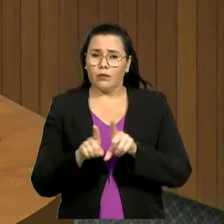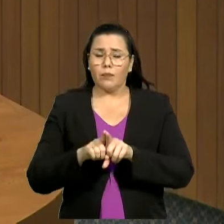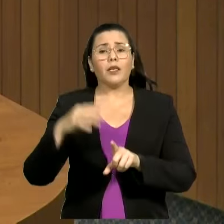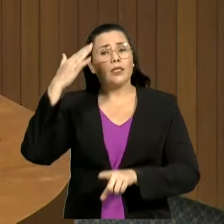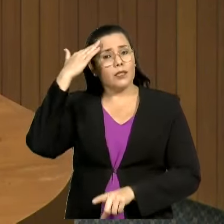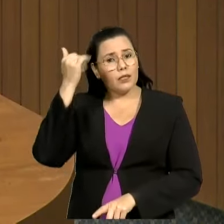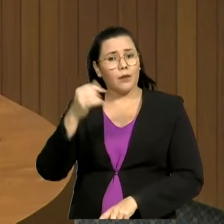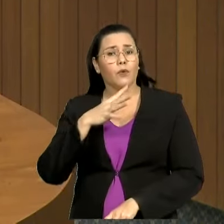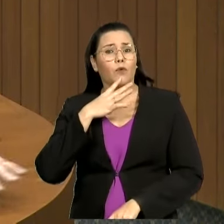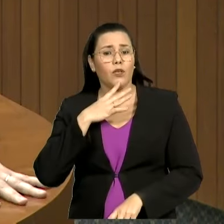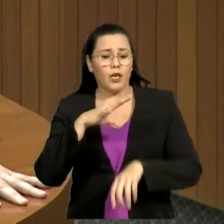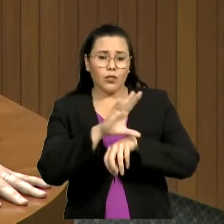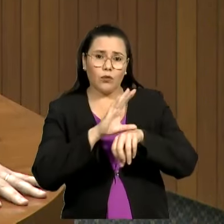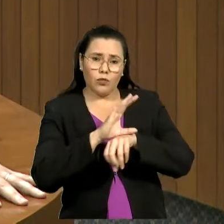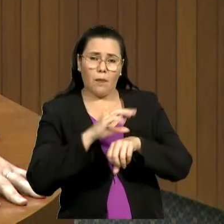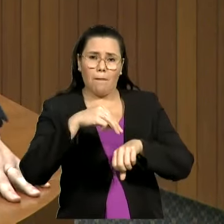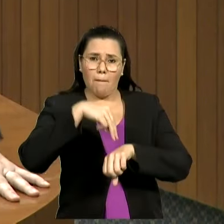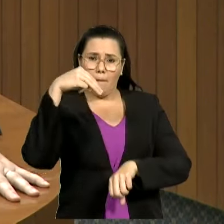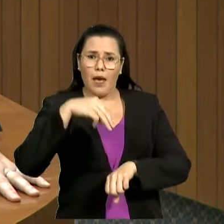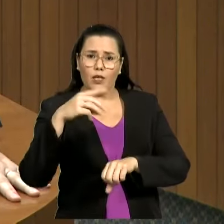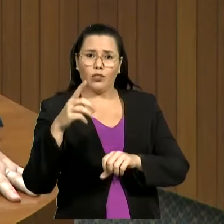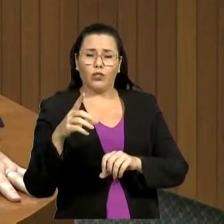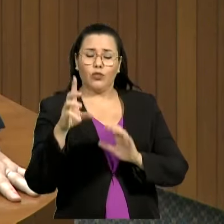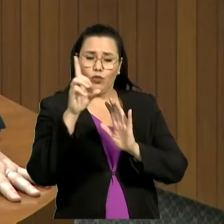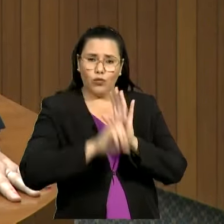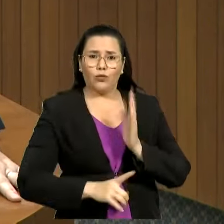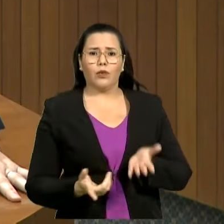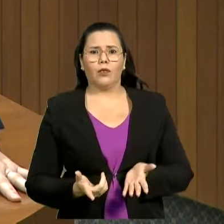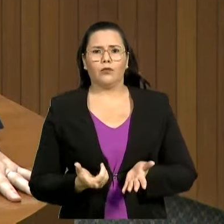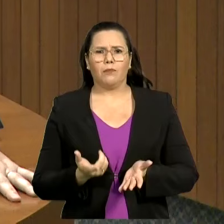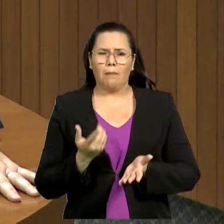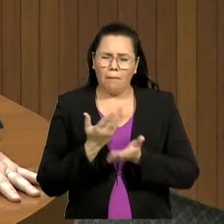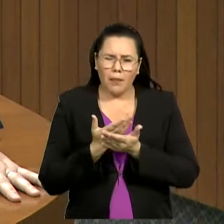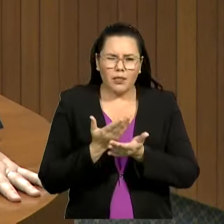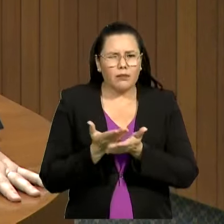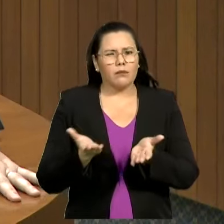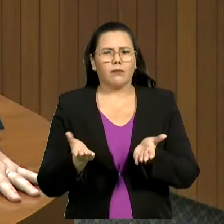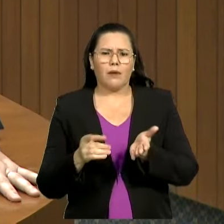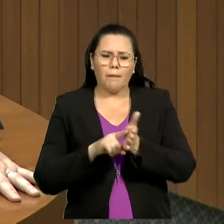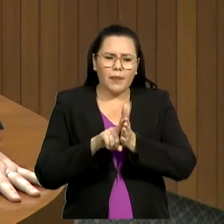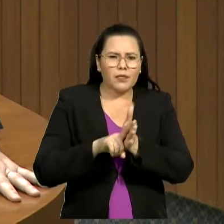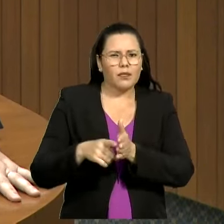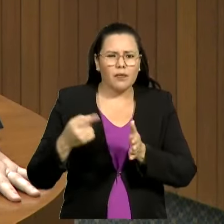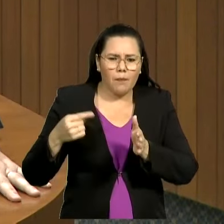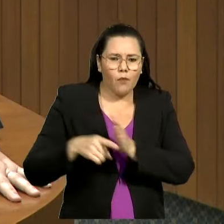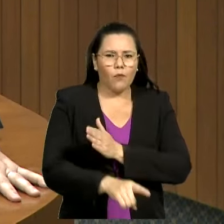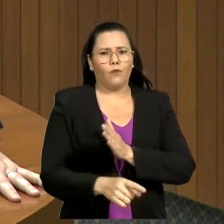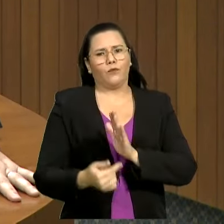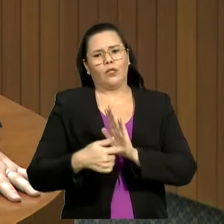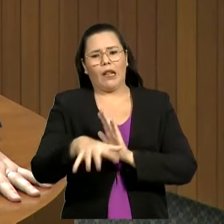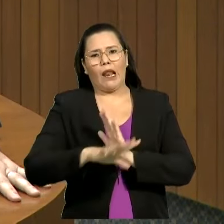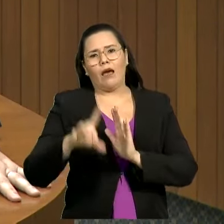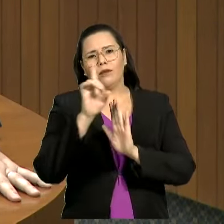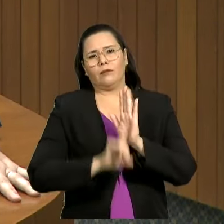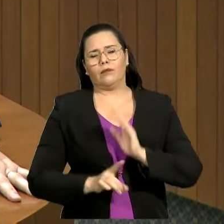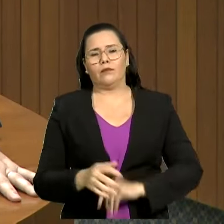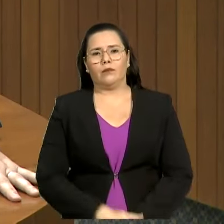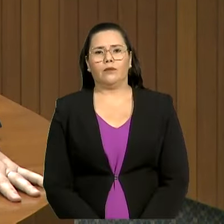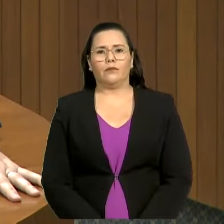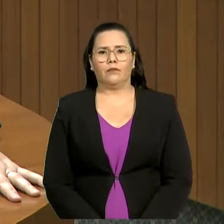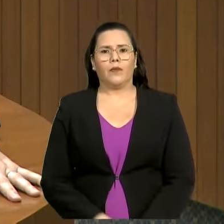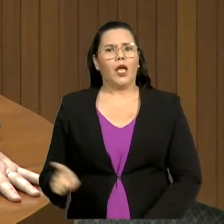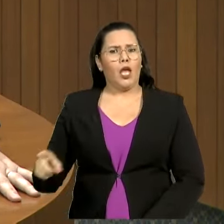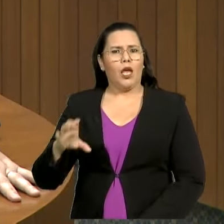também, mestre em direito, um grande estudante do direito, das letras jurídicas. E ele também ficou abismado